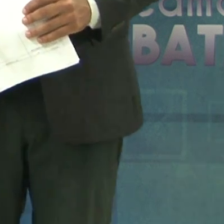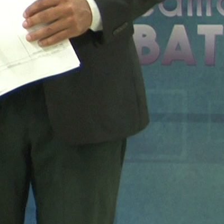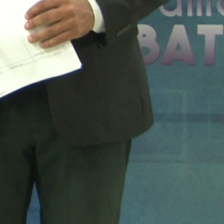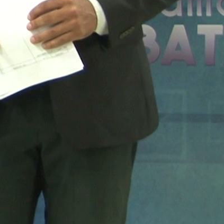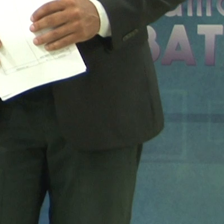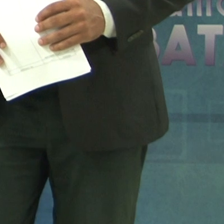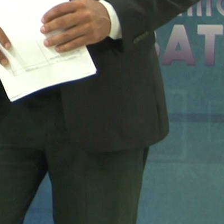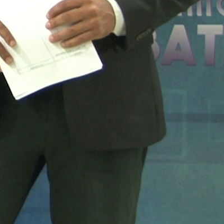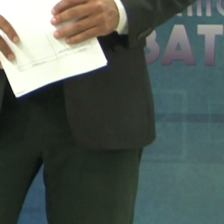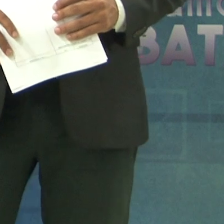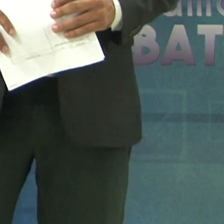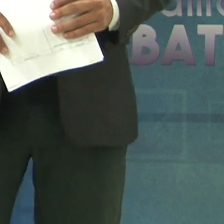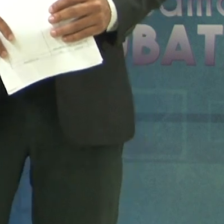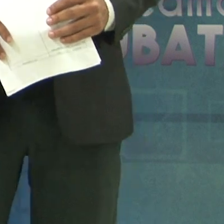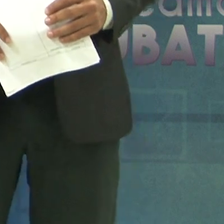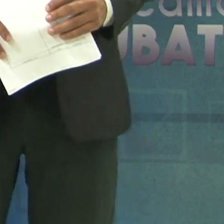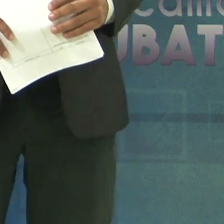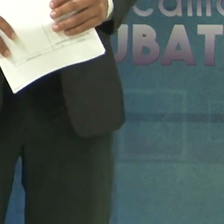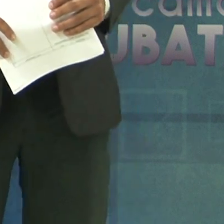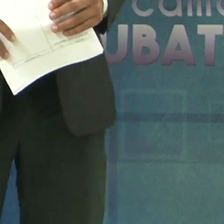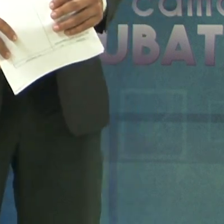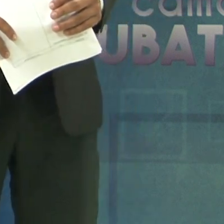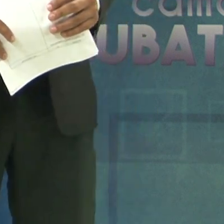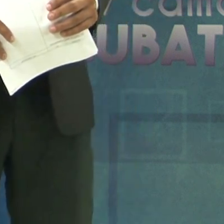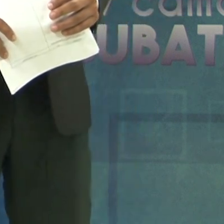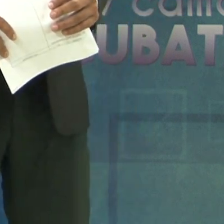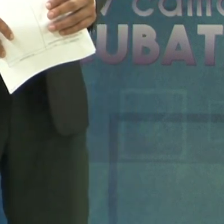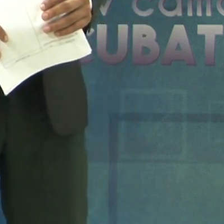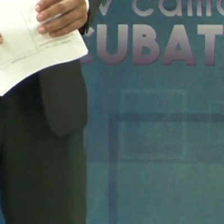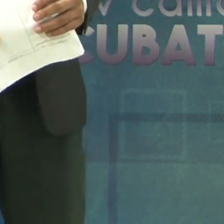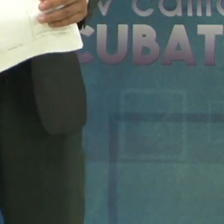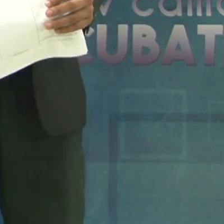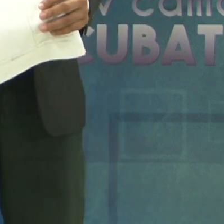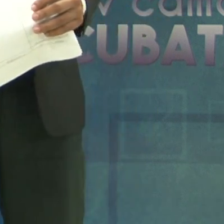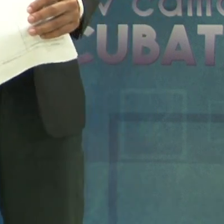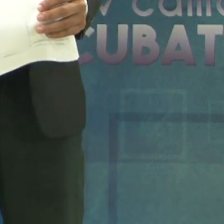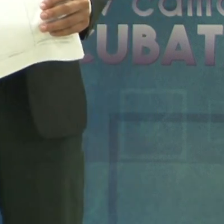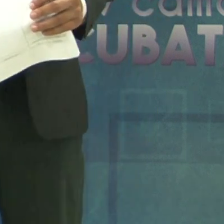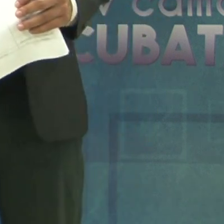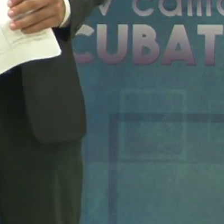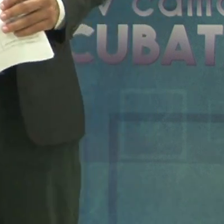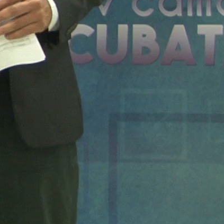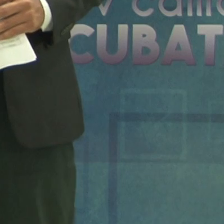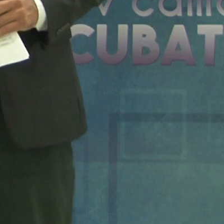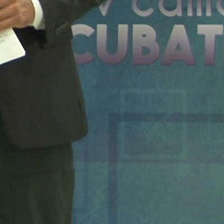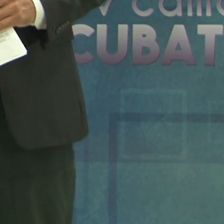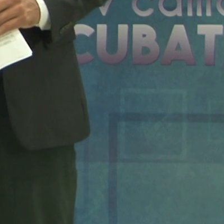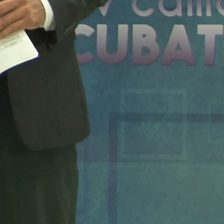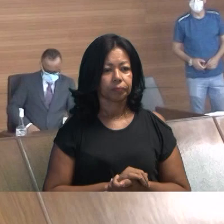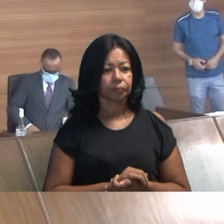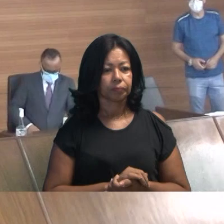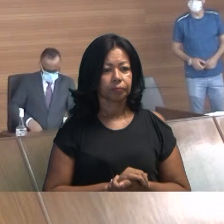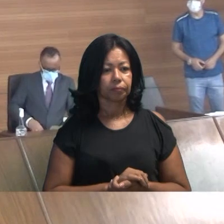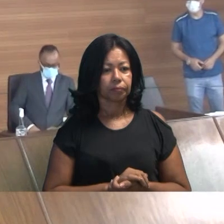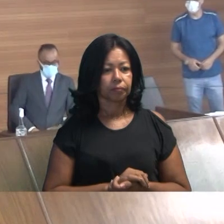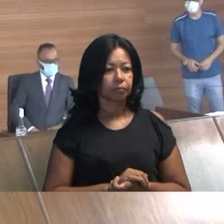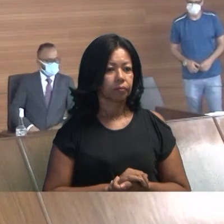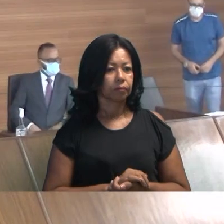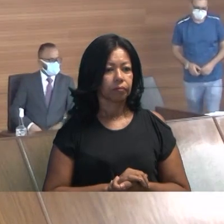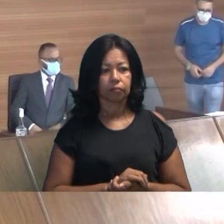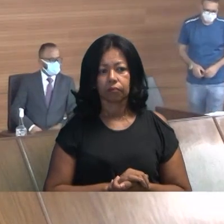foi uma homenagem ao ex-vereador e ex-presidente da casa José Roberto azzoline Soares o alemão que faleceu na última semana